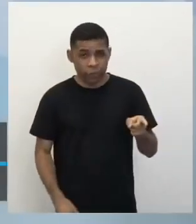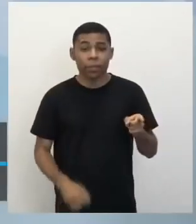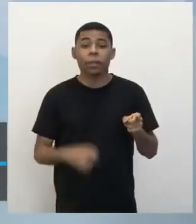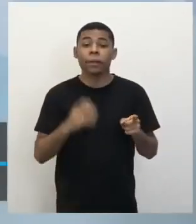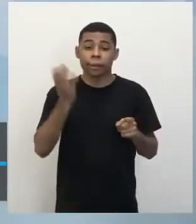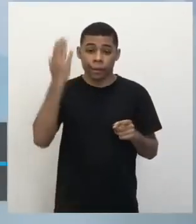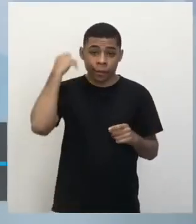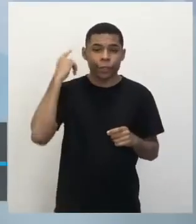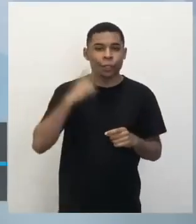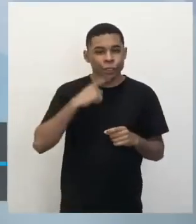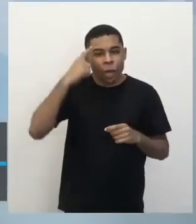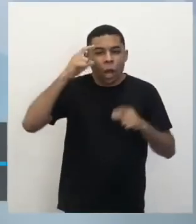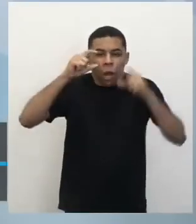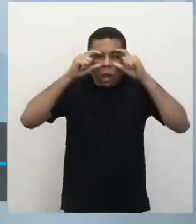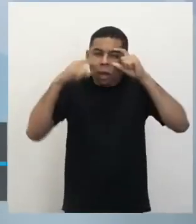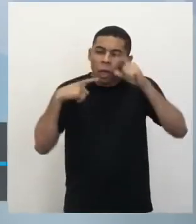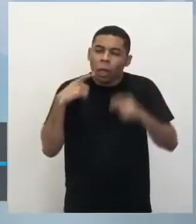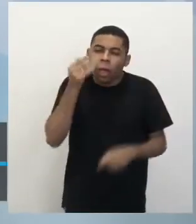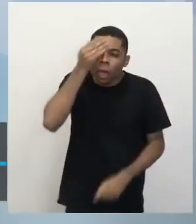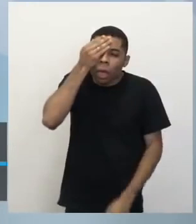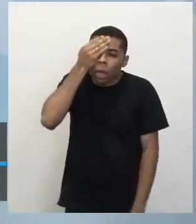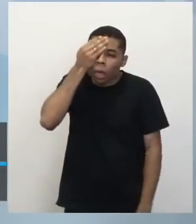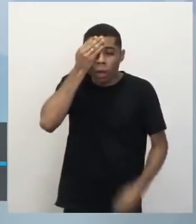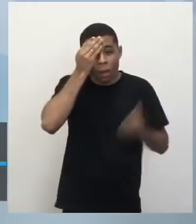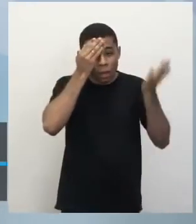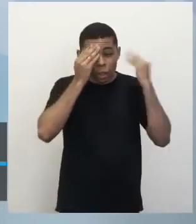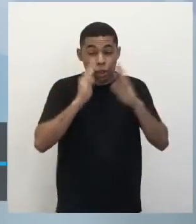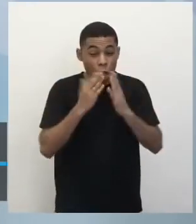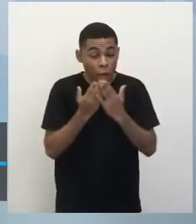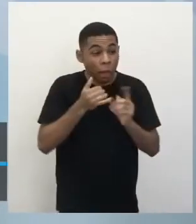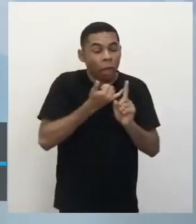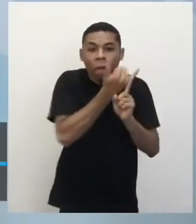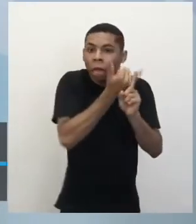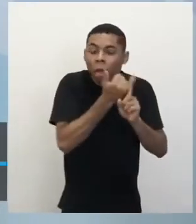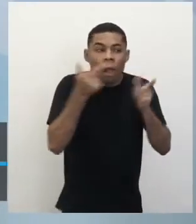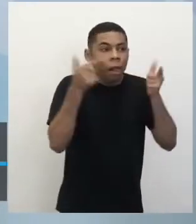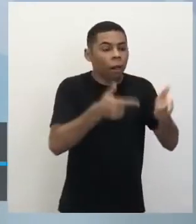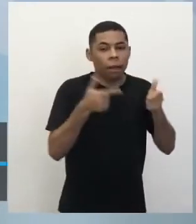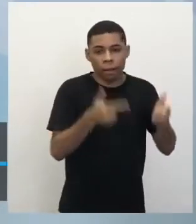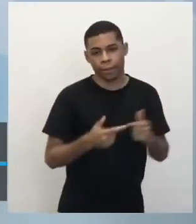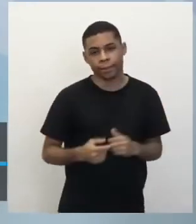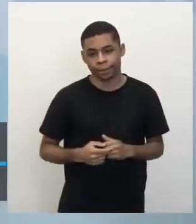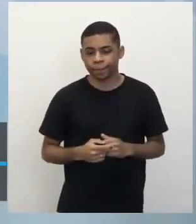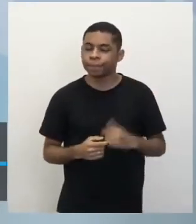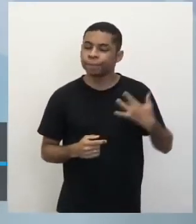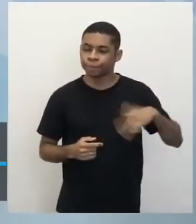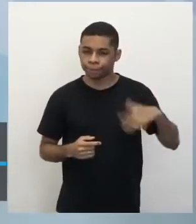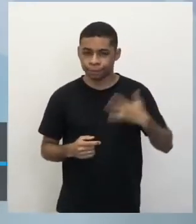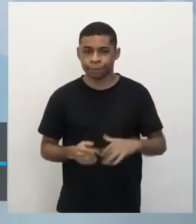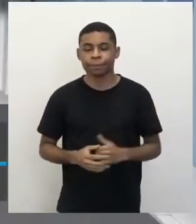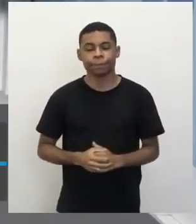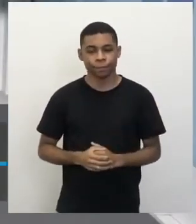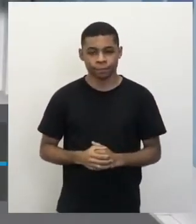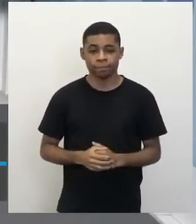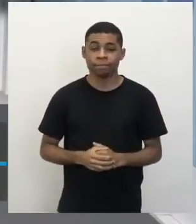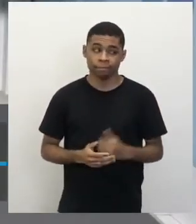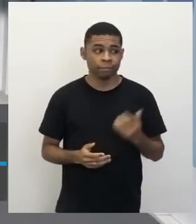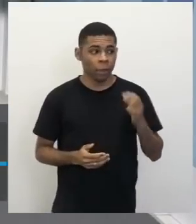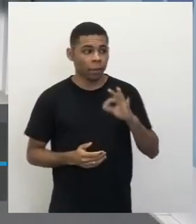tampão ocular e sofreu bullying na época da escola. Tá, só para colocar aqui o comentário Ótimo, dela. então vamos